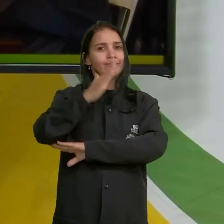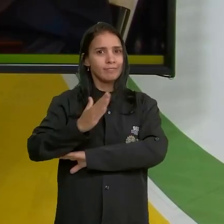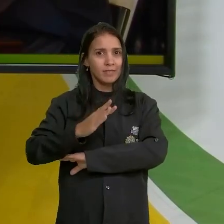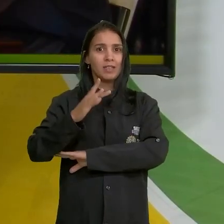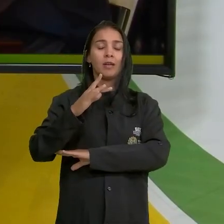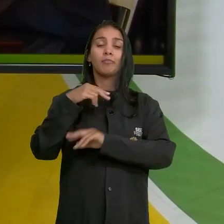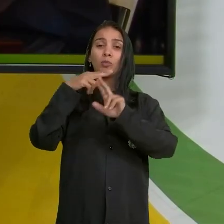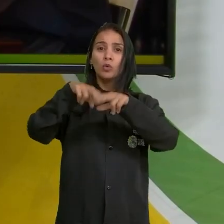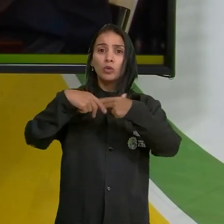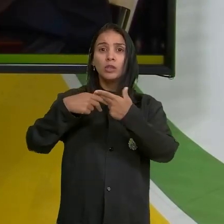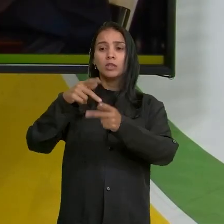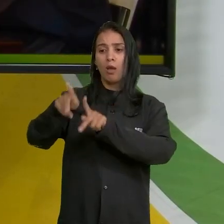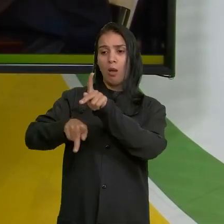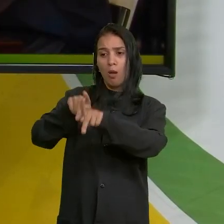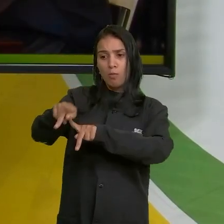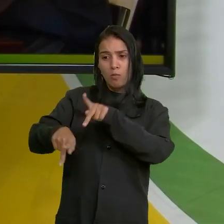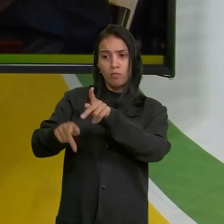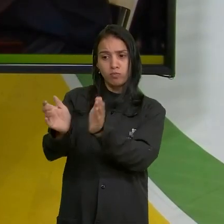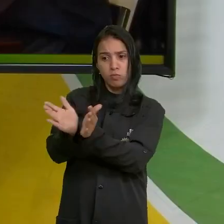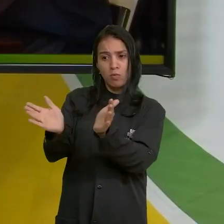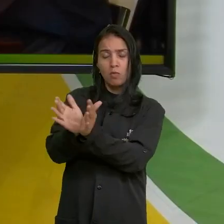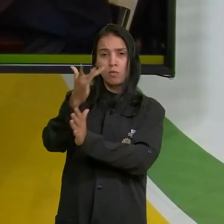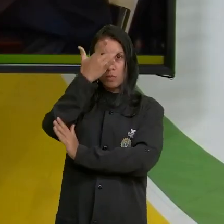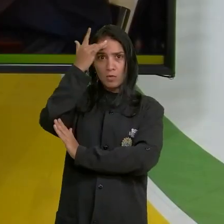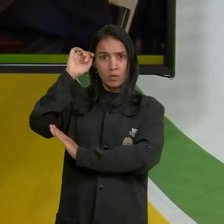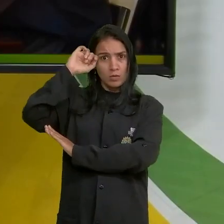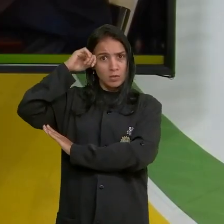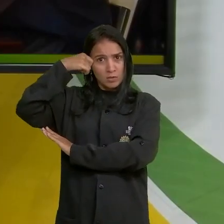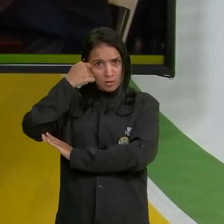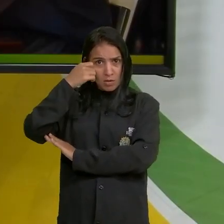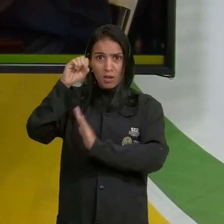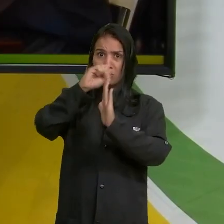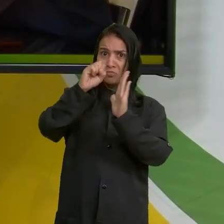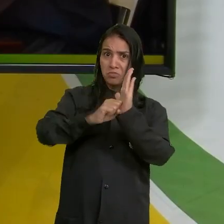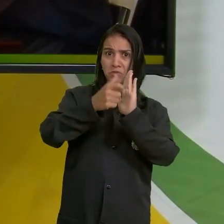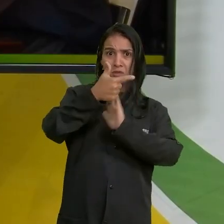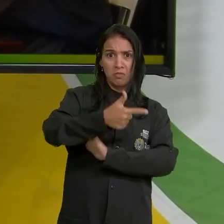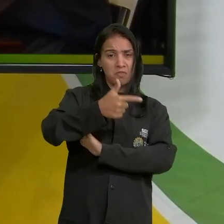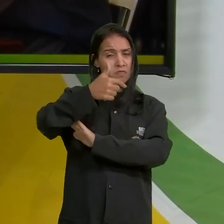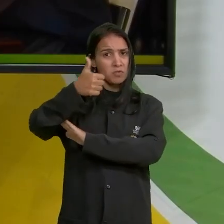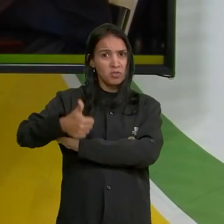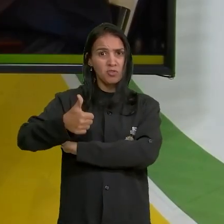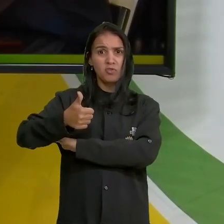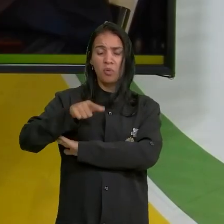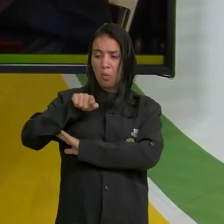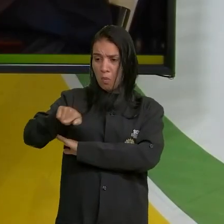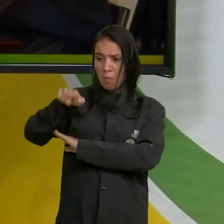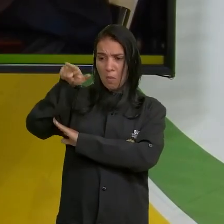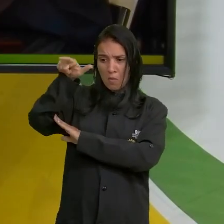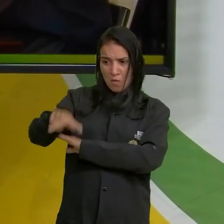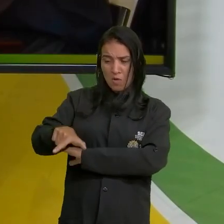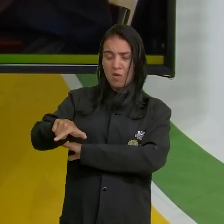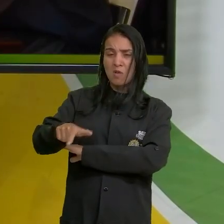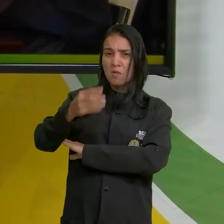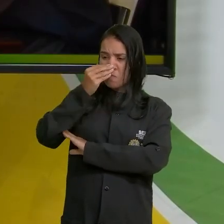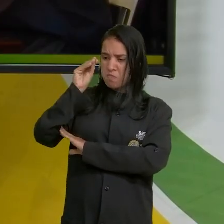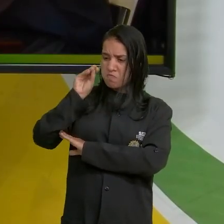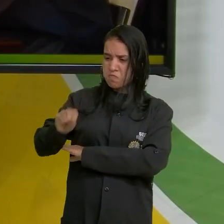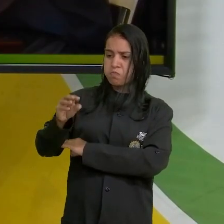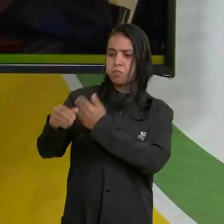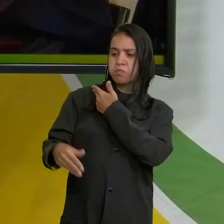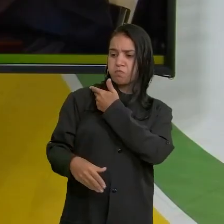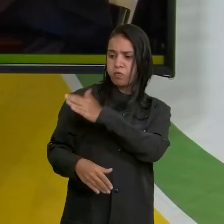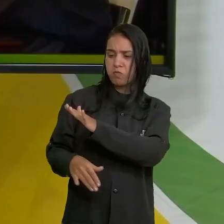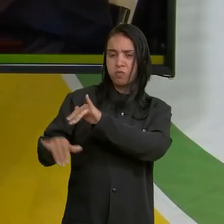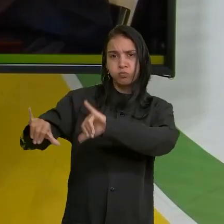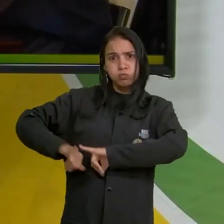população negra no nosso país, em pleno século XXI, seja severamente discriminada